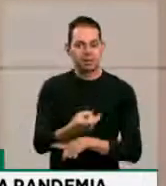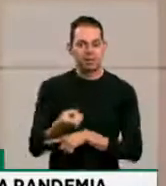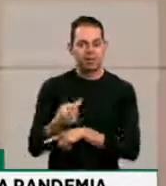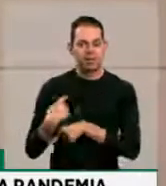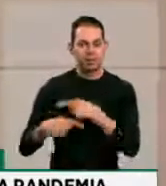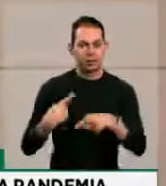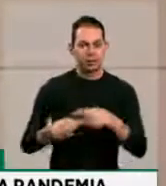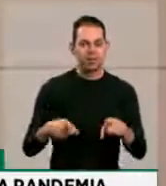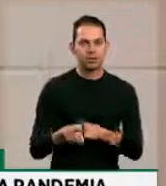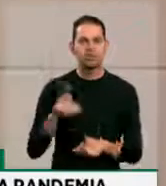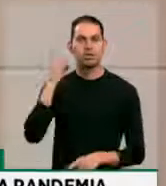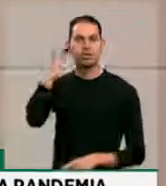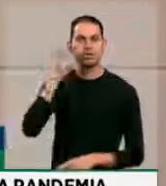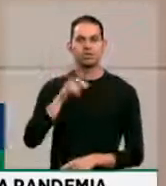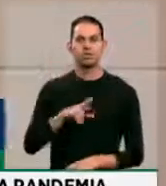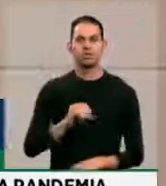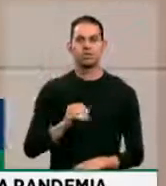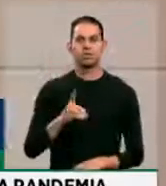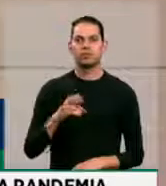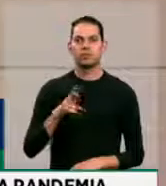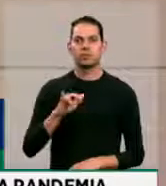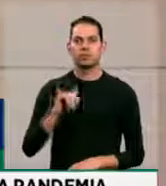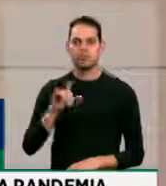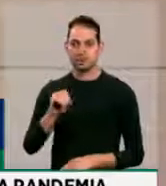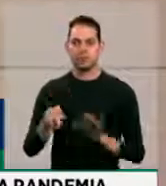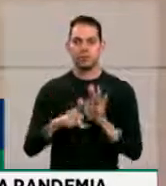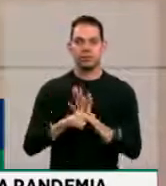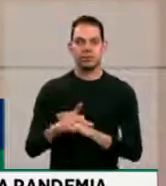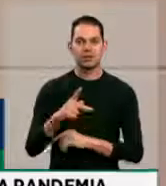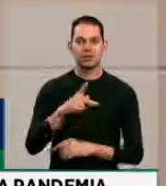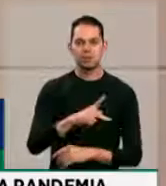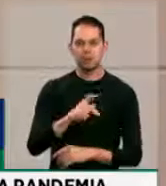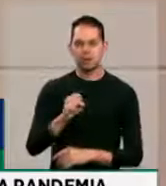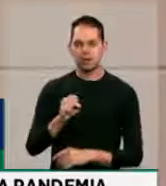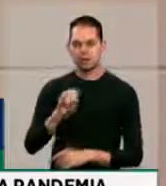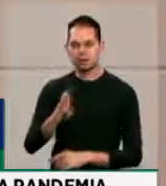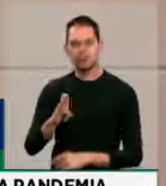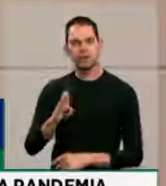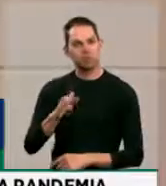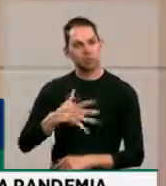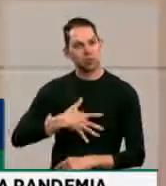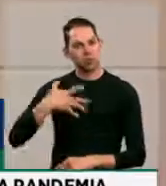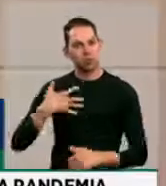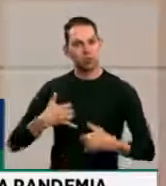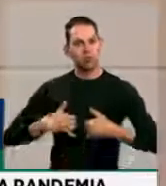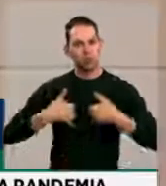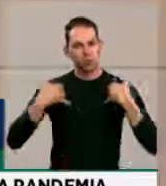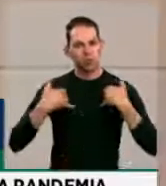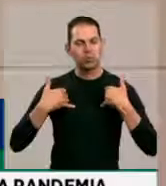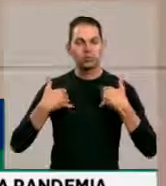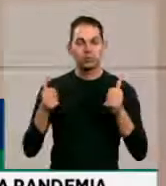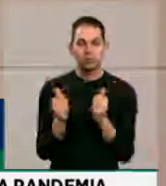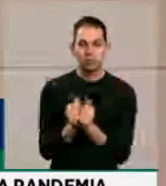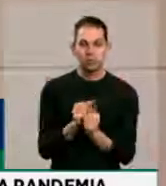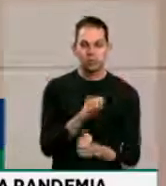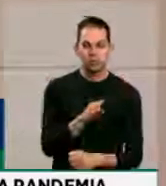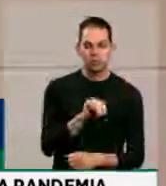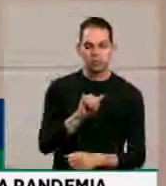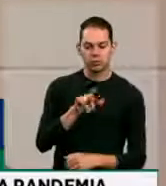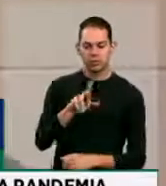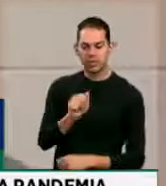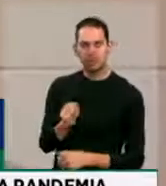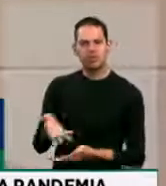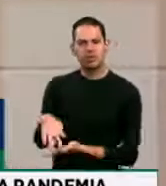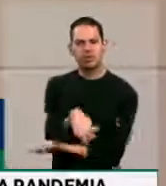deputado Rodrigo Agostinho, do PSB também, outro orgulho para nós, ao lado do deputado Bira do Pindaré, também se articulando